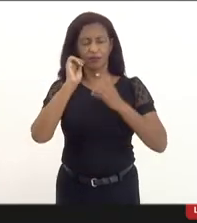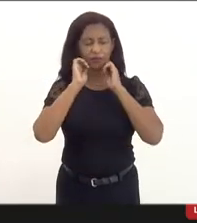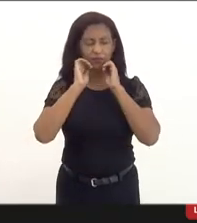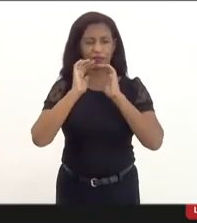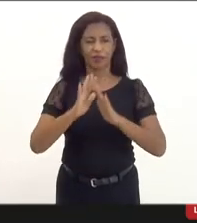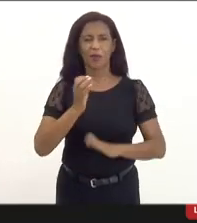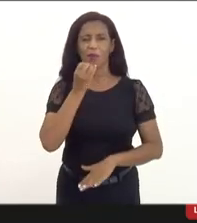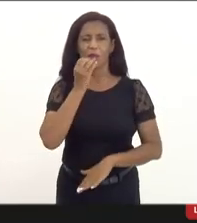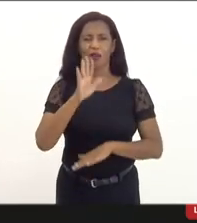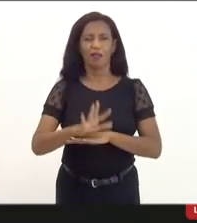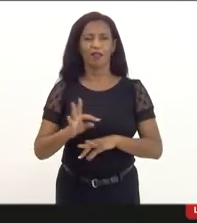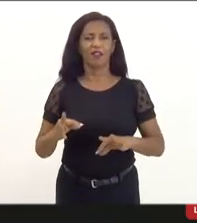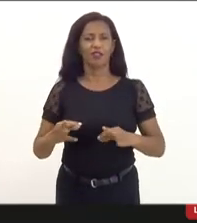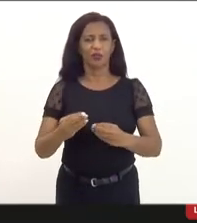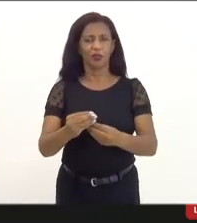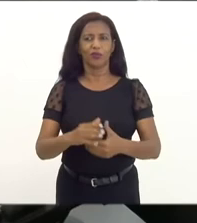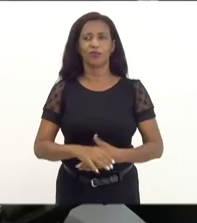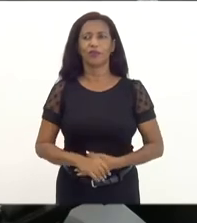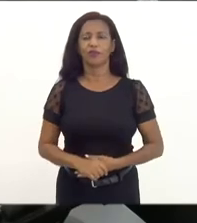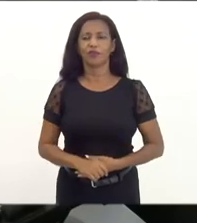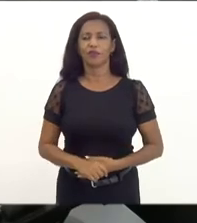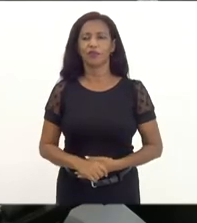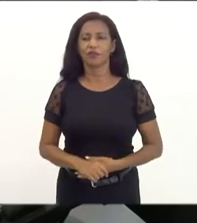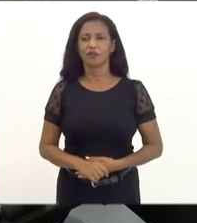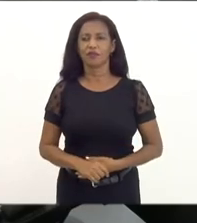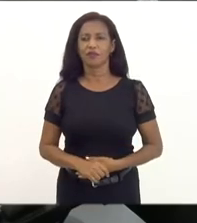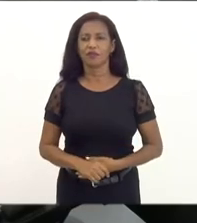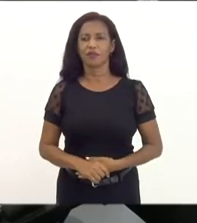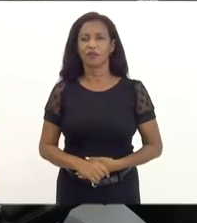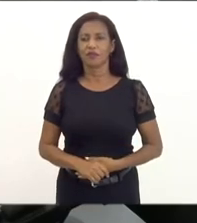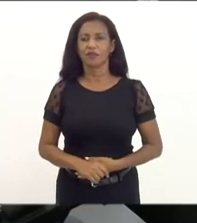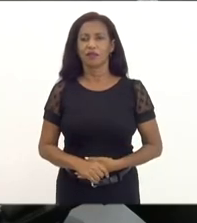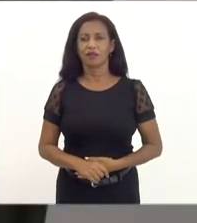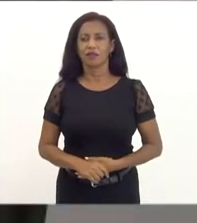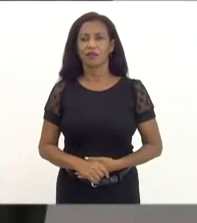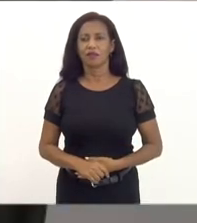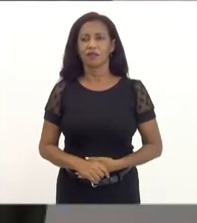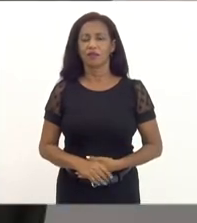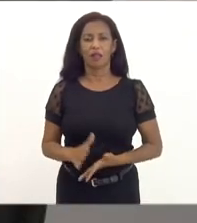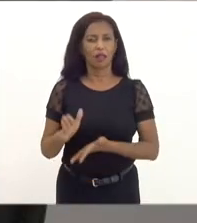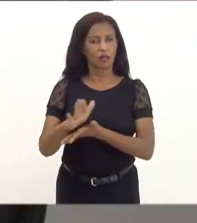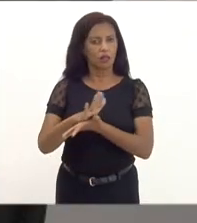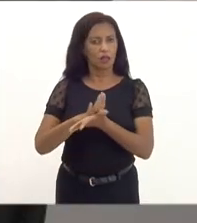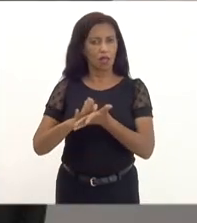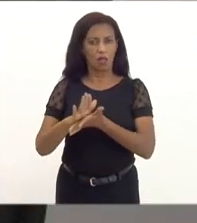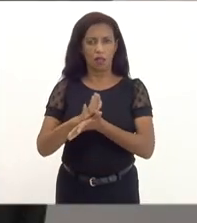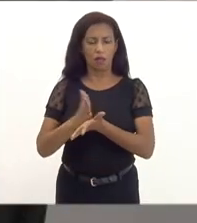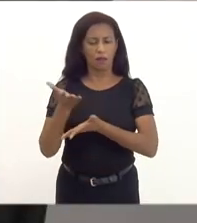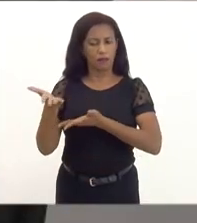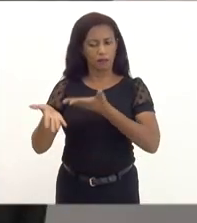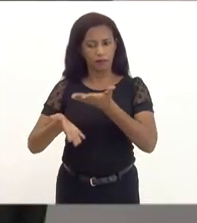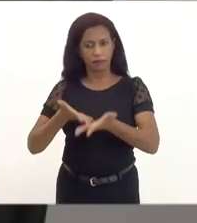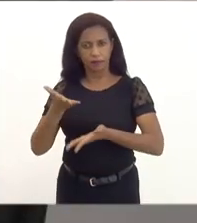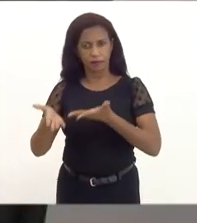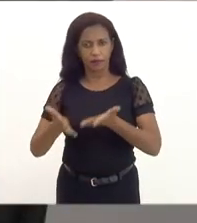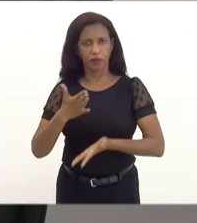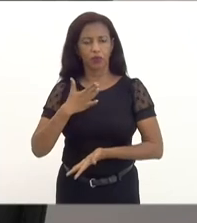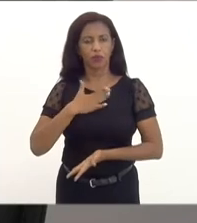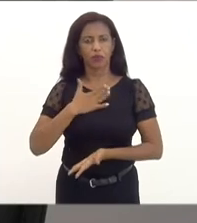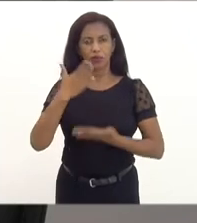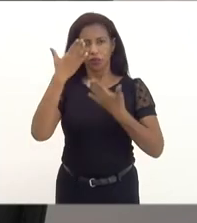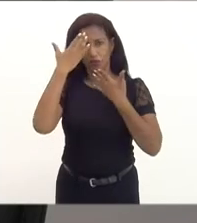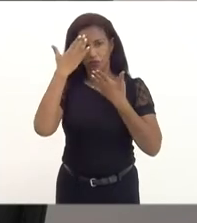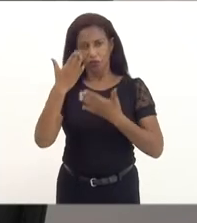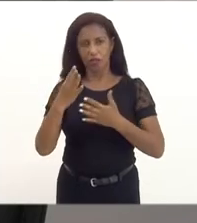uma boa tarde a todos boa tarde a deputado nada mais havendo a tratar gostaria de